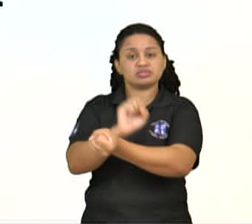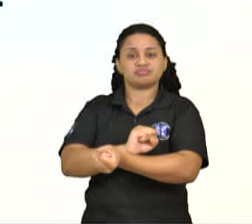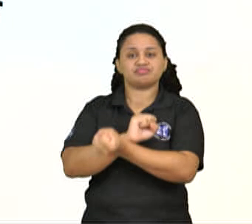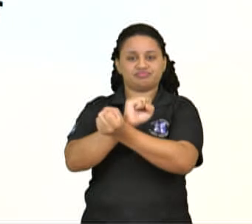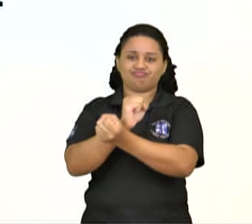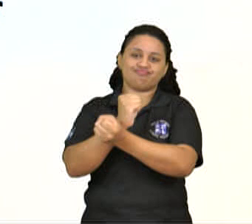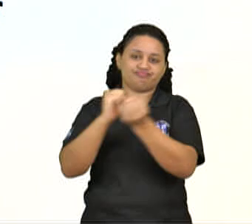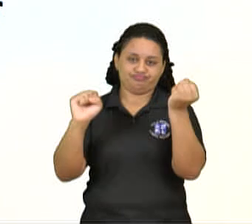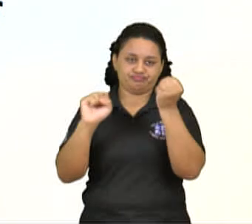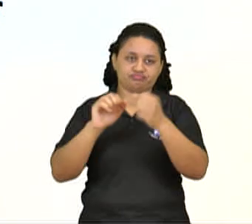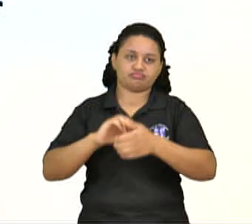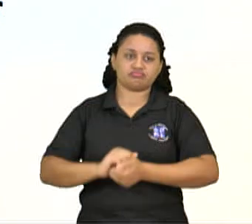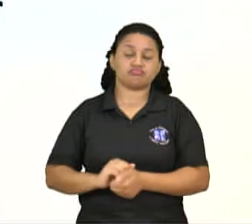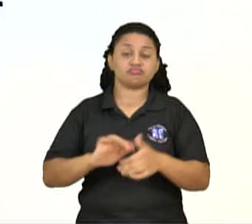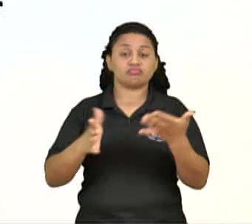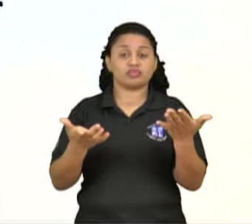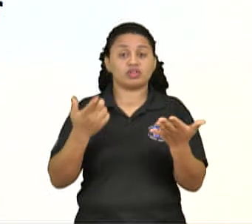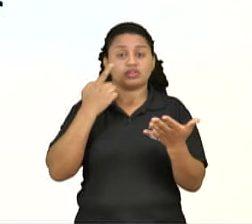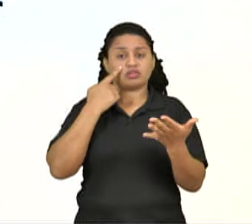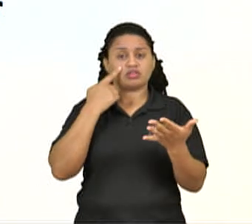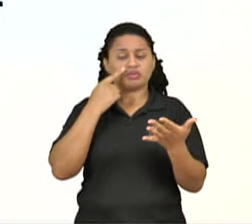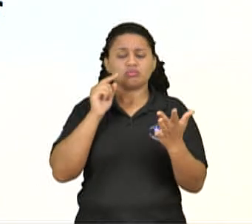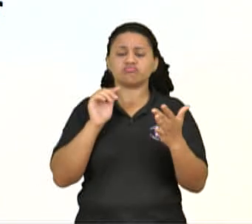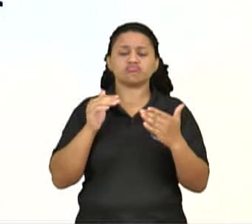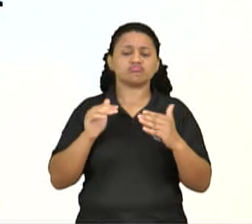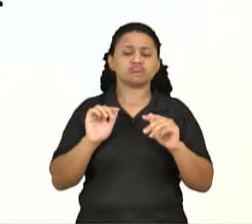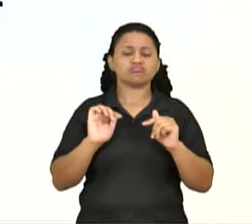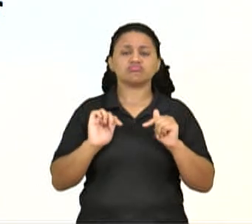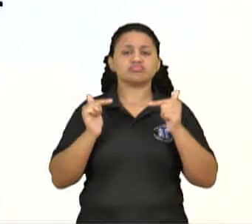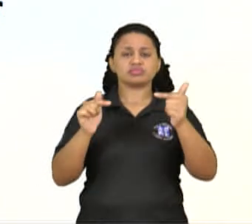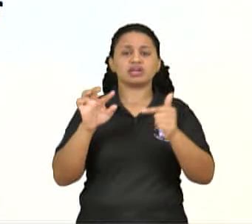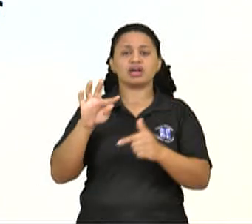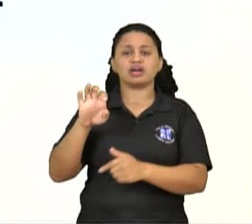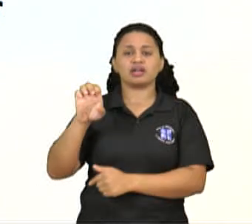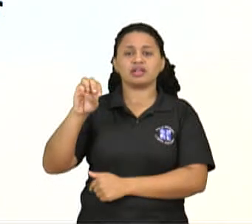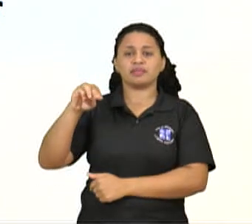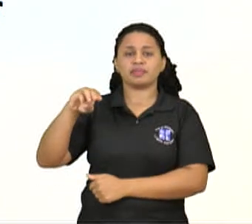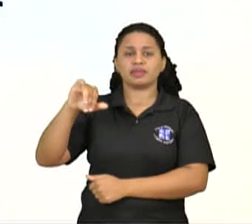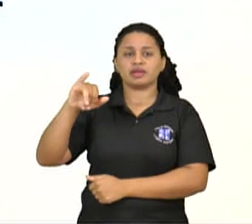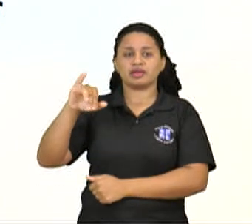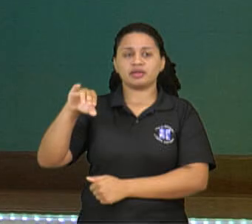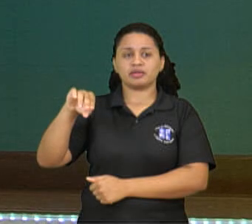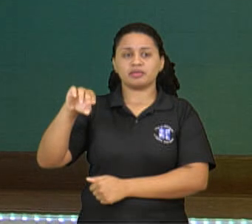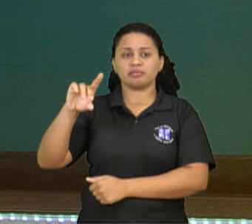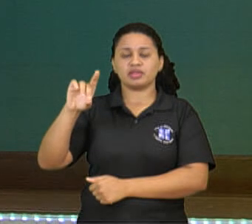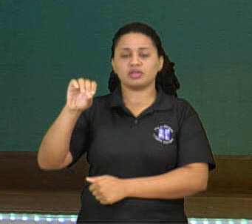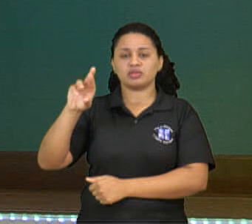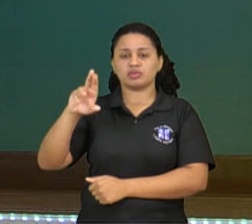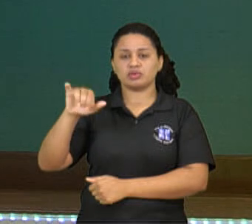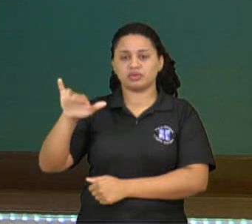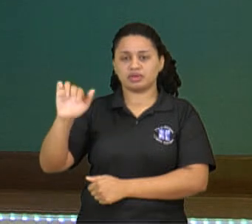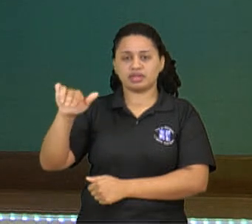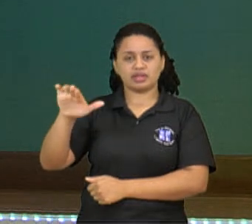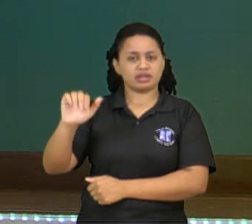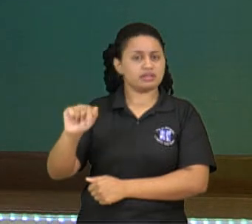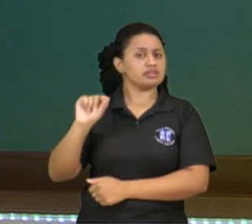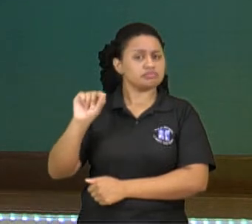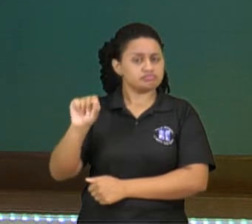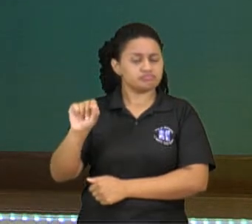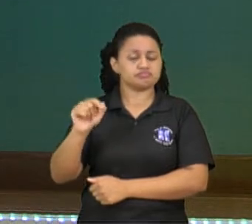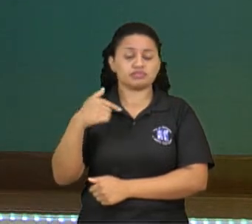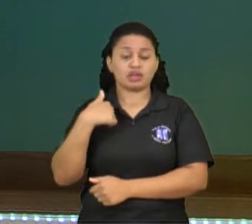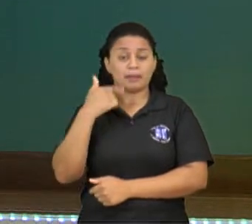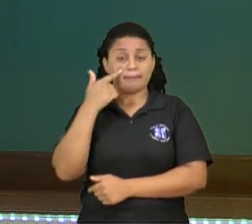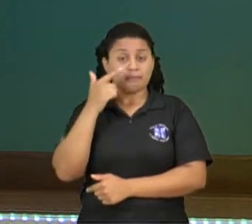a reação terminadoriana. O que vai acontecer? Como vocês podem imaginar, esses grupos